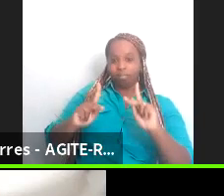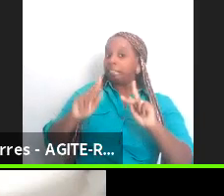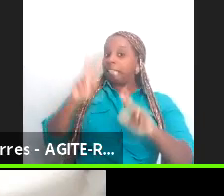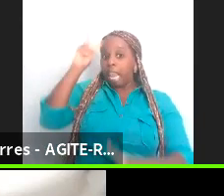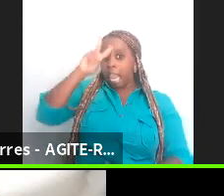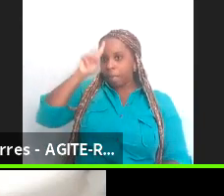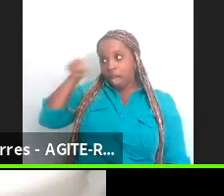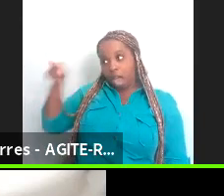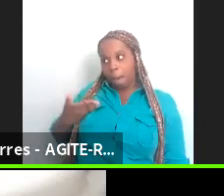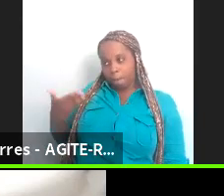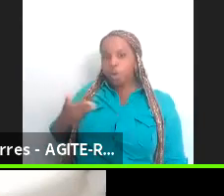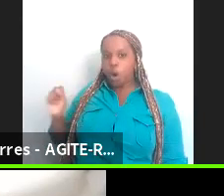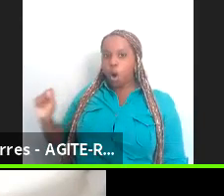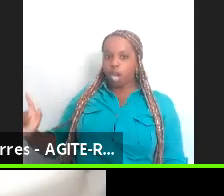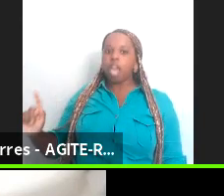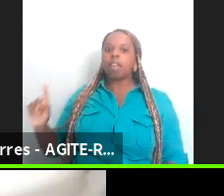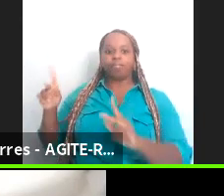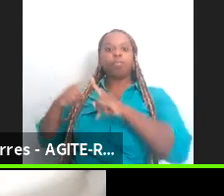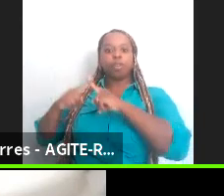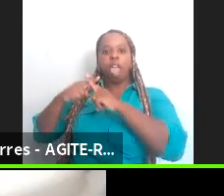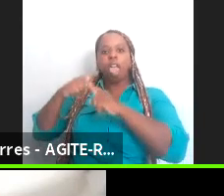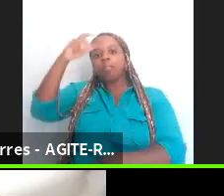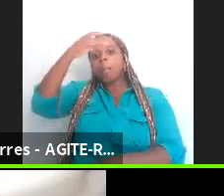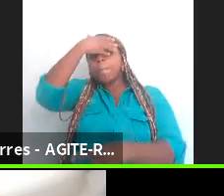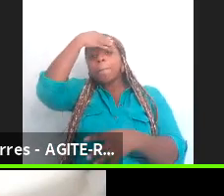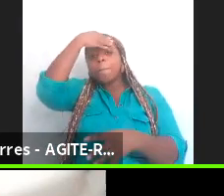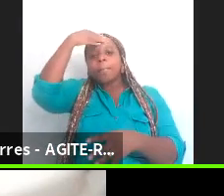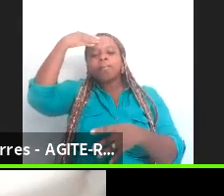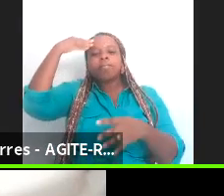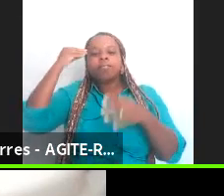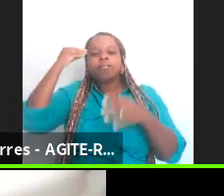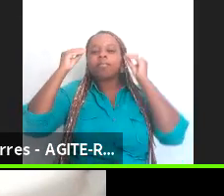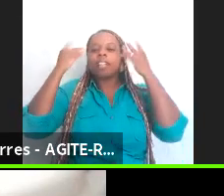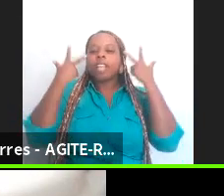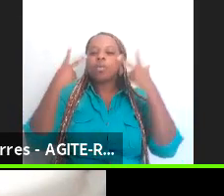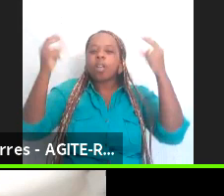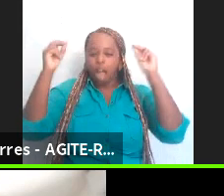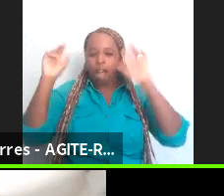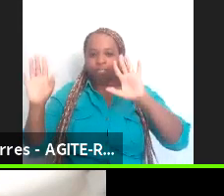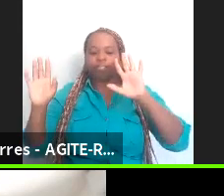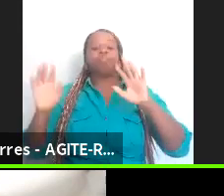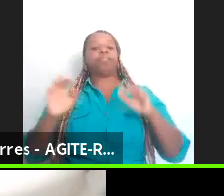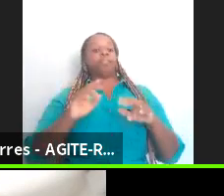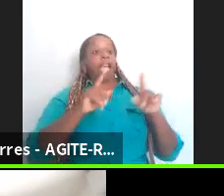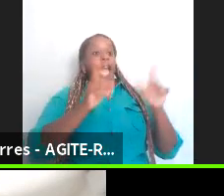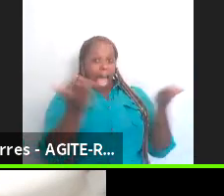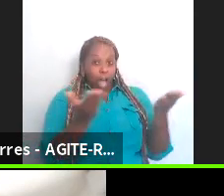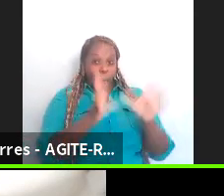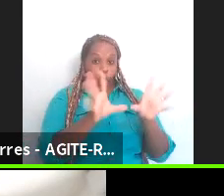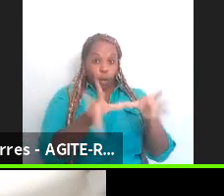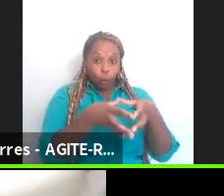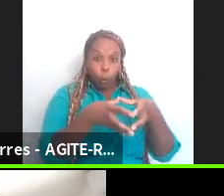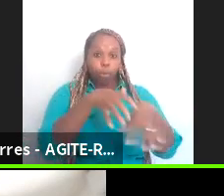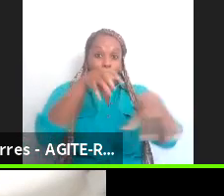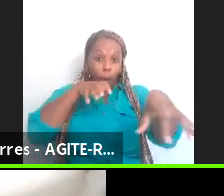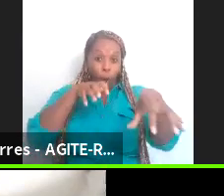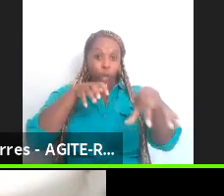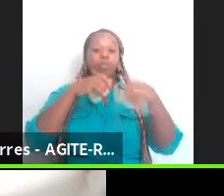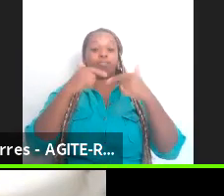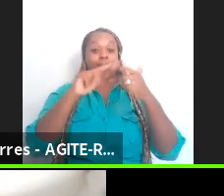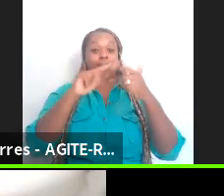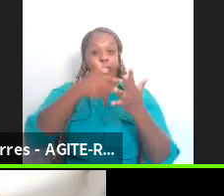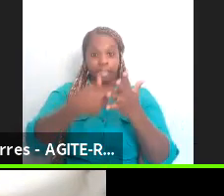lembrar. Aí o colega vai passar. Para a interpretação remota, eu costumo manter uma conversa em